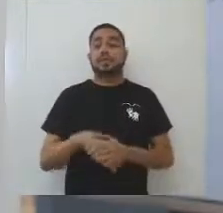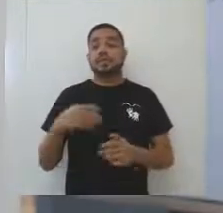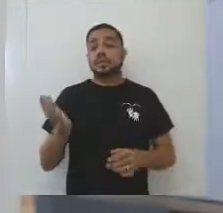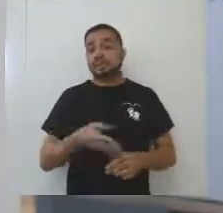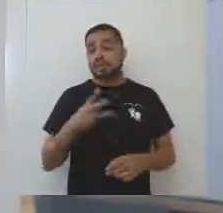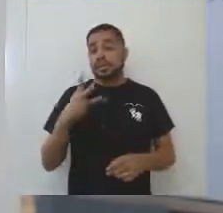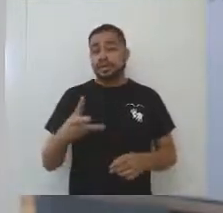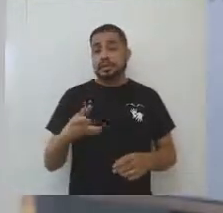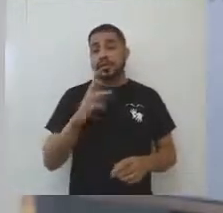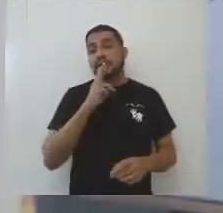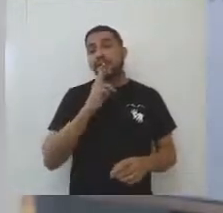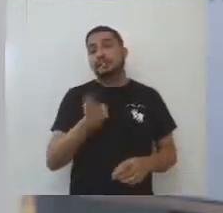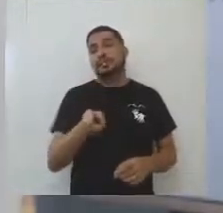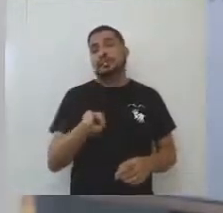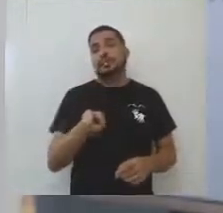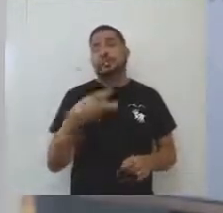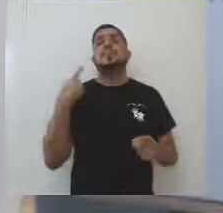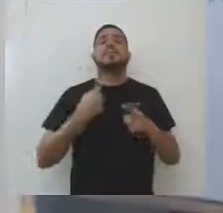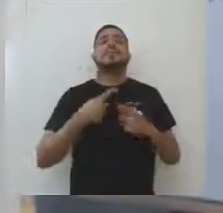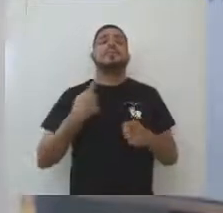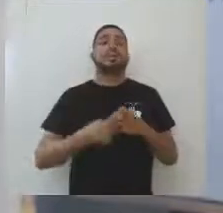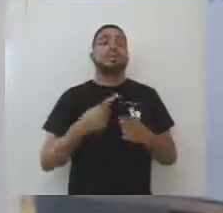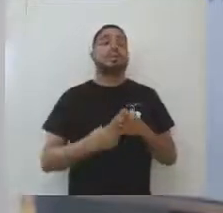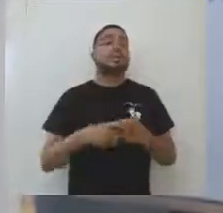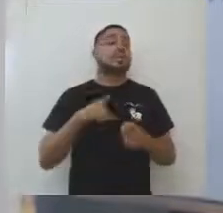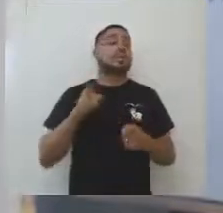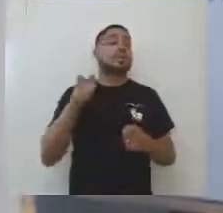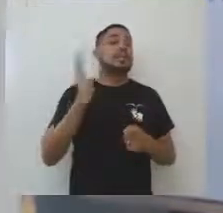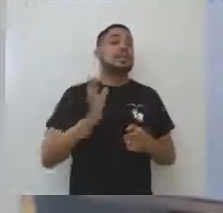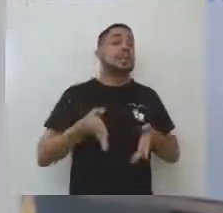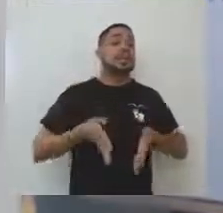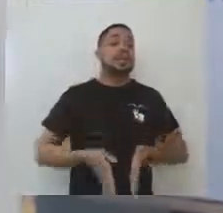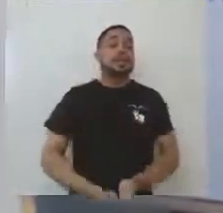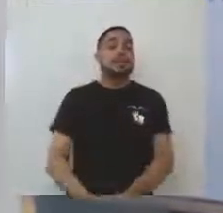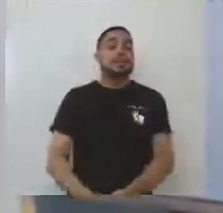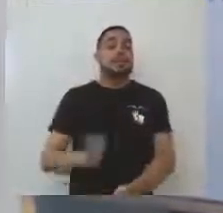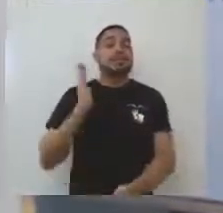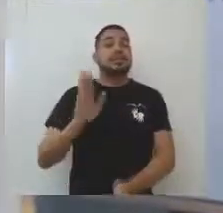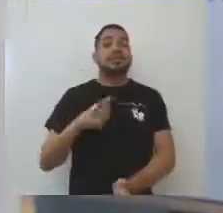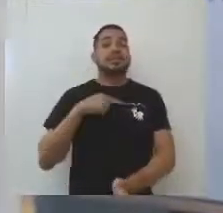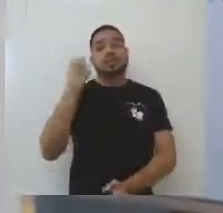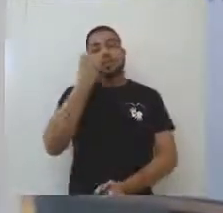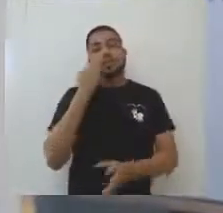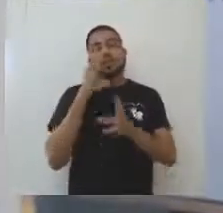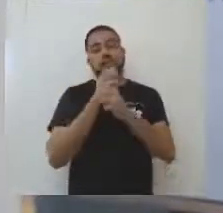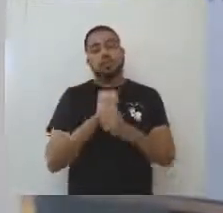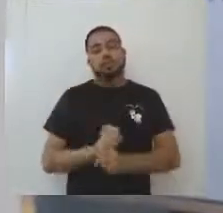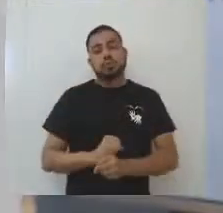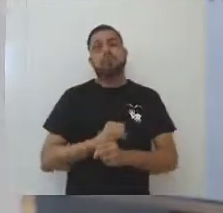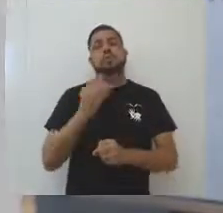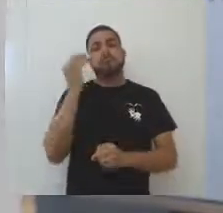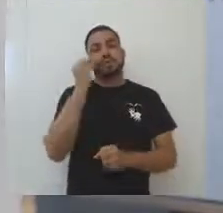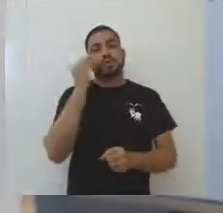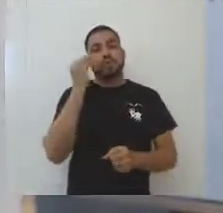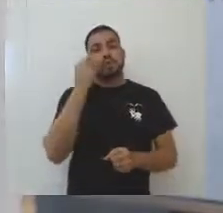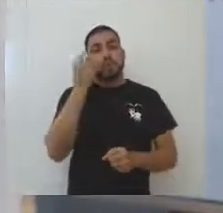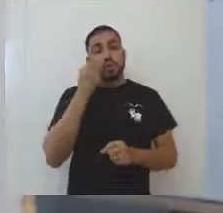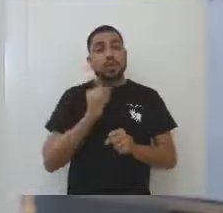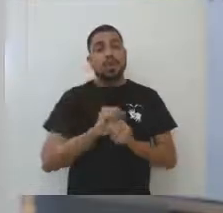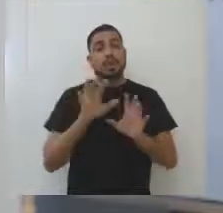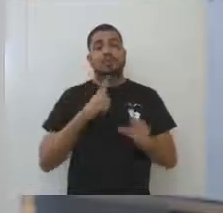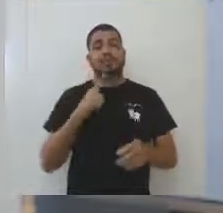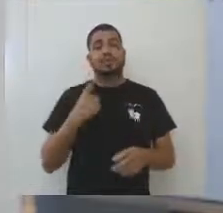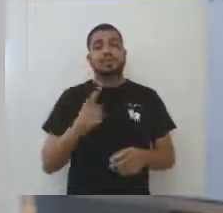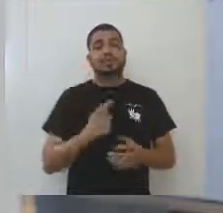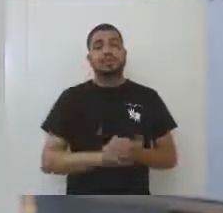2/3 é a resposta. Por quê? Como ele já nasceu e ele já tem olho escuro, a possibilidade de olho claro não existe